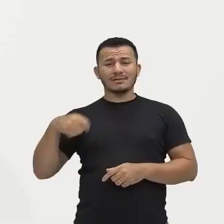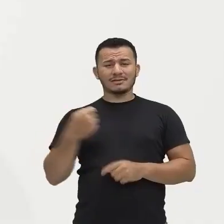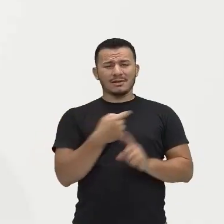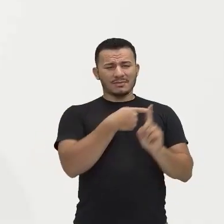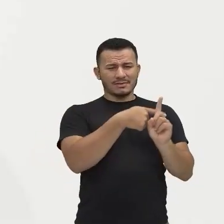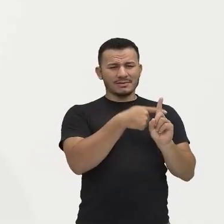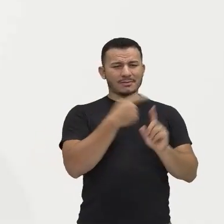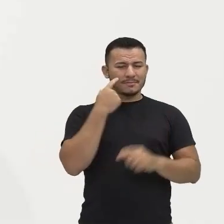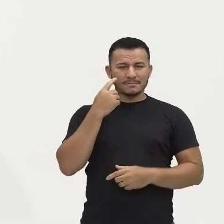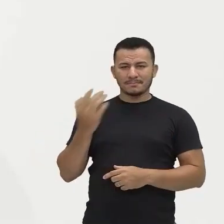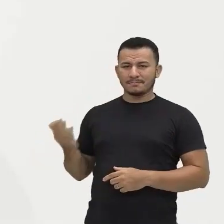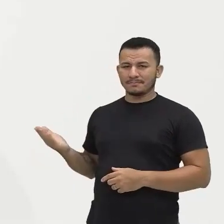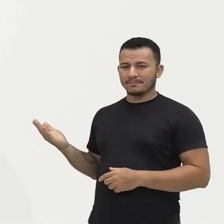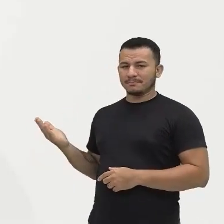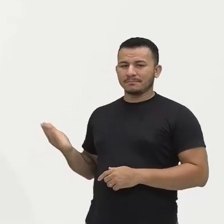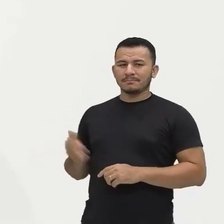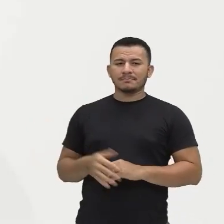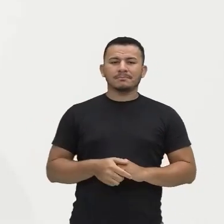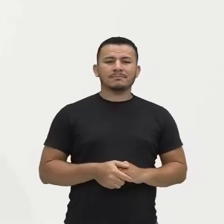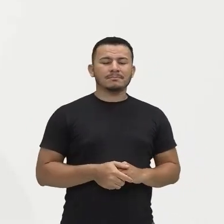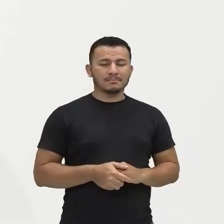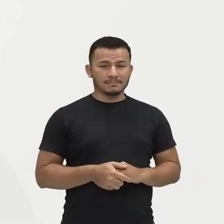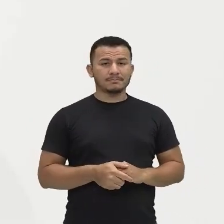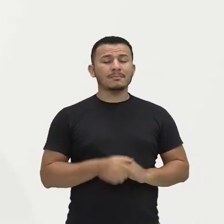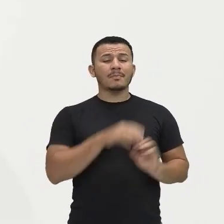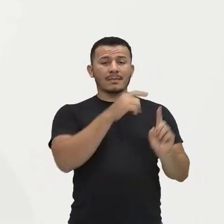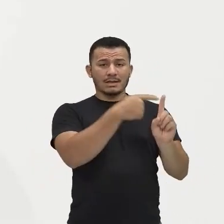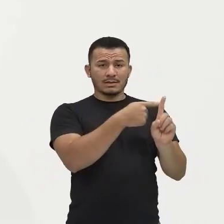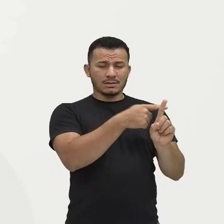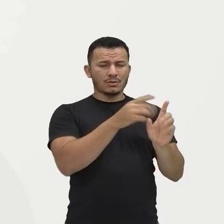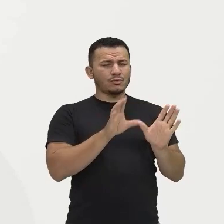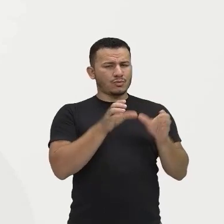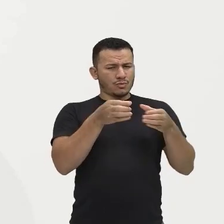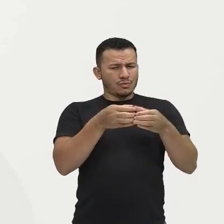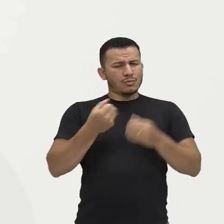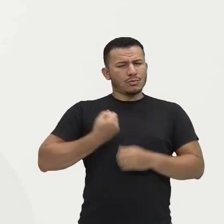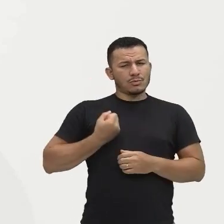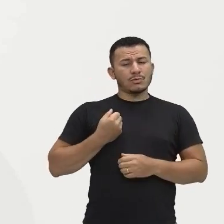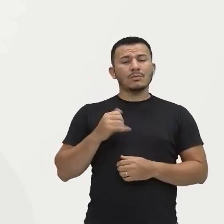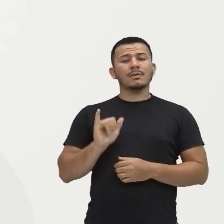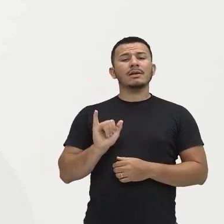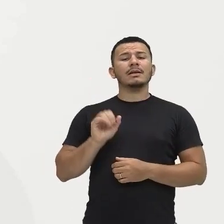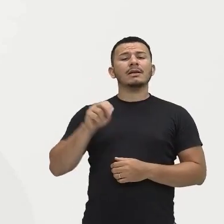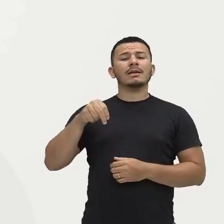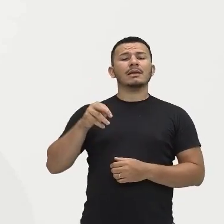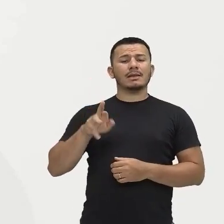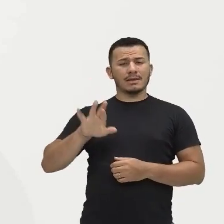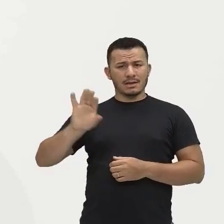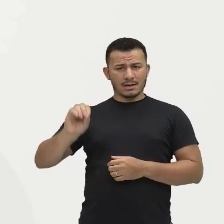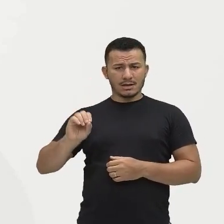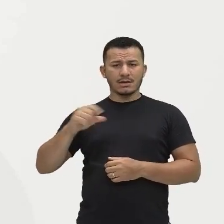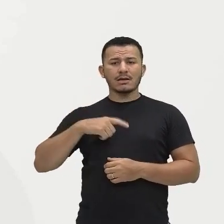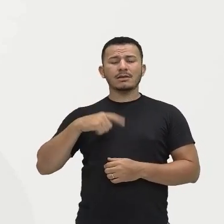adição. Na adição de números inteiros, devemos somar